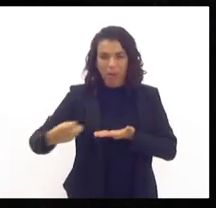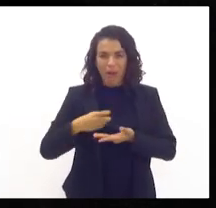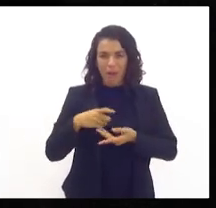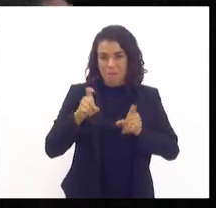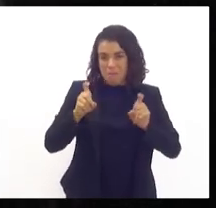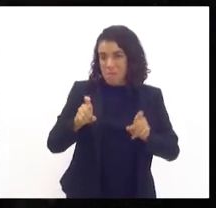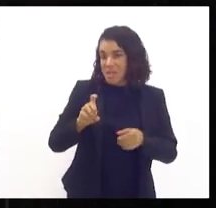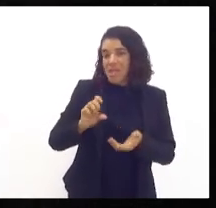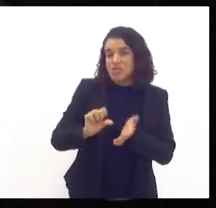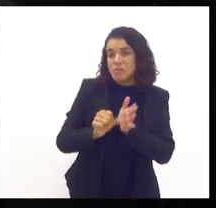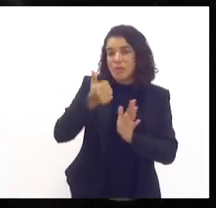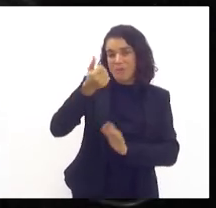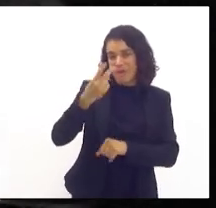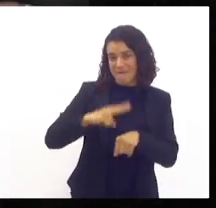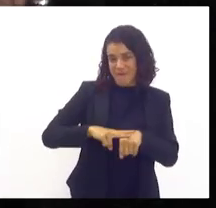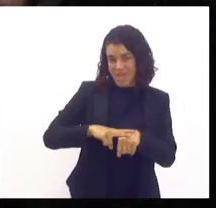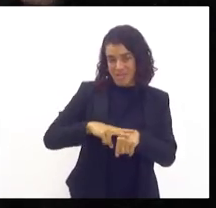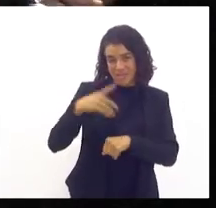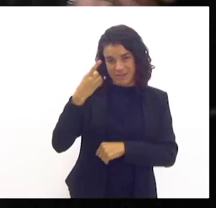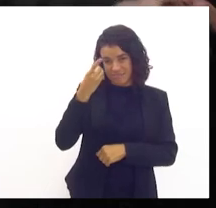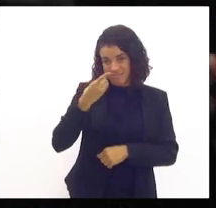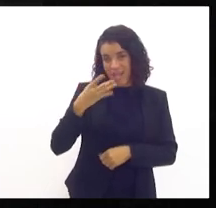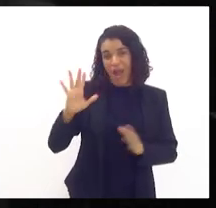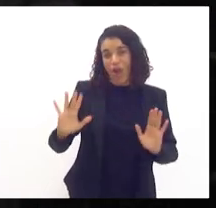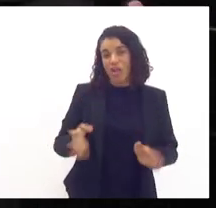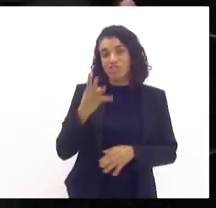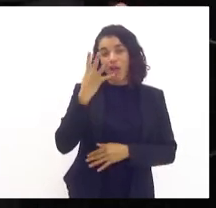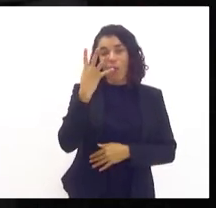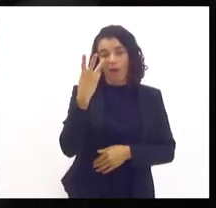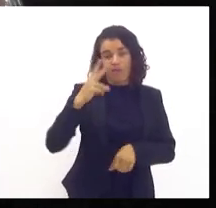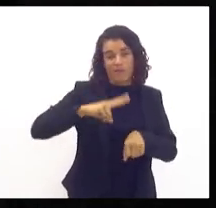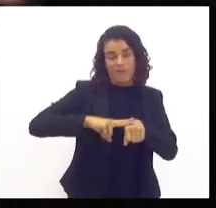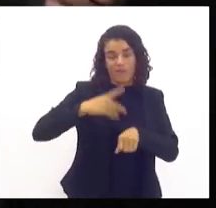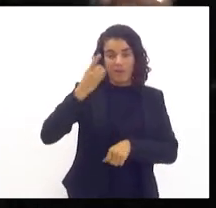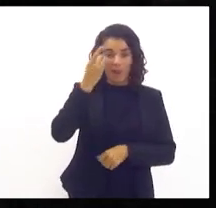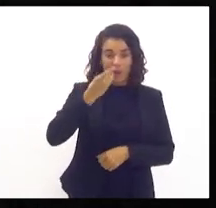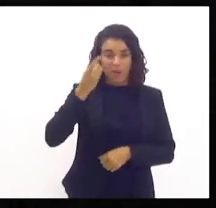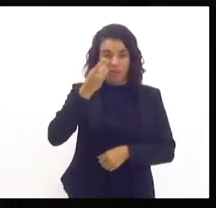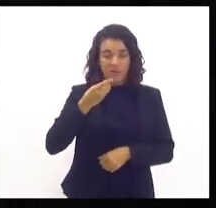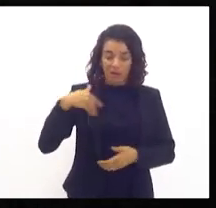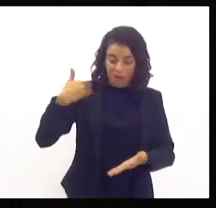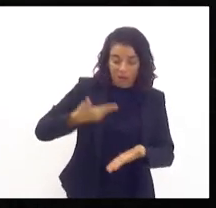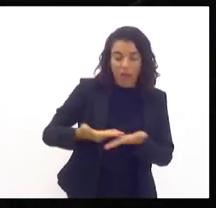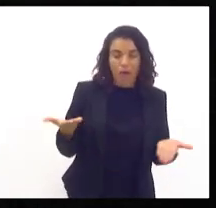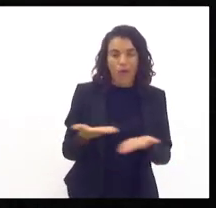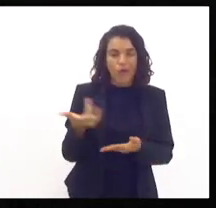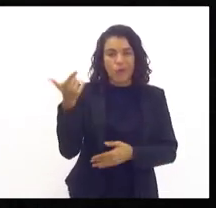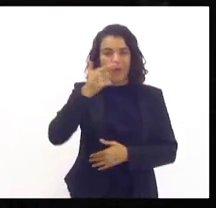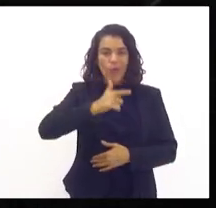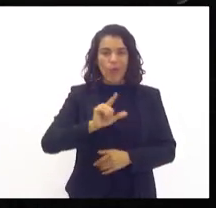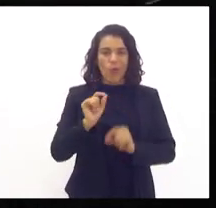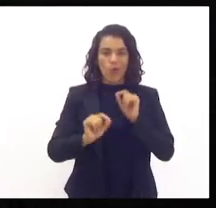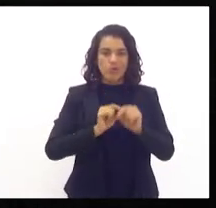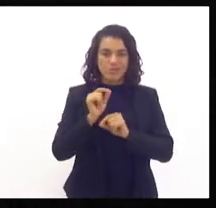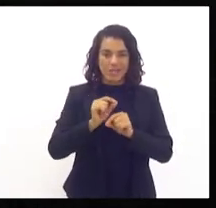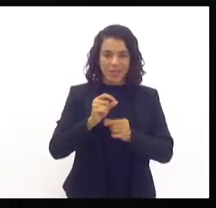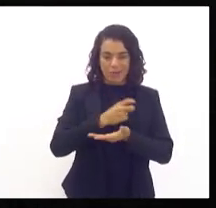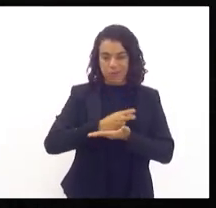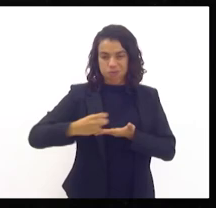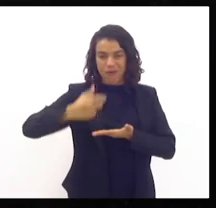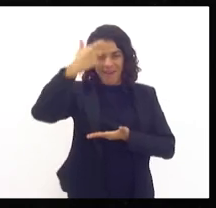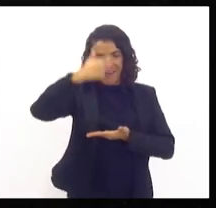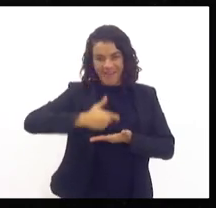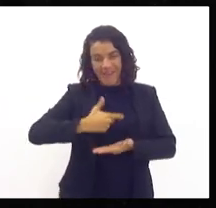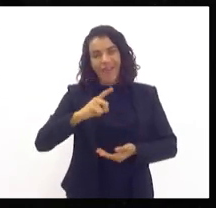o meu primeiro mandato, e eu estou no quarto mandato, e até hoje não conseguiram tirarem o meu mandato. Então, eu tenho